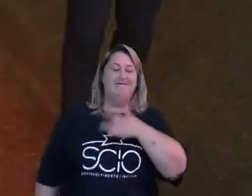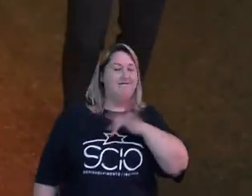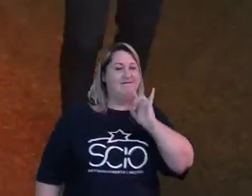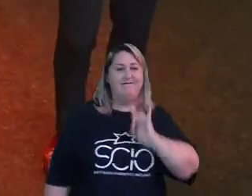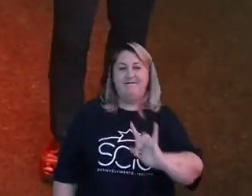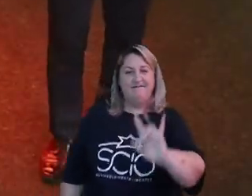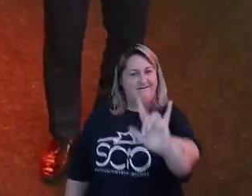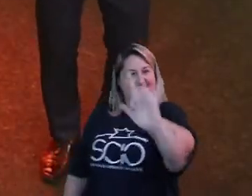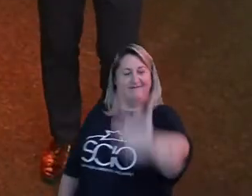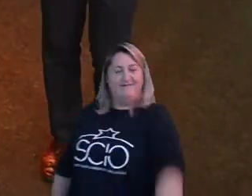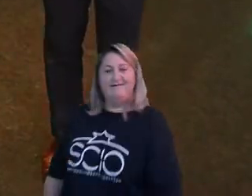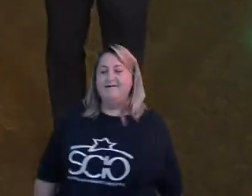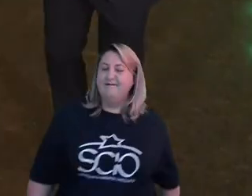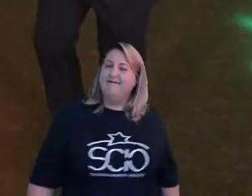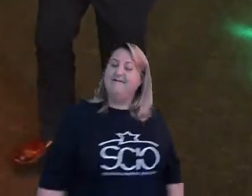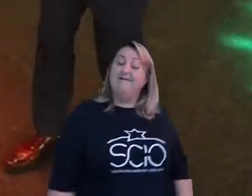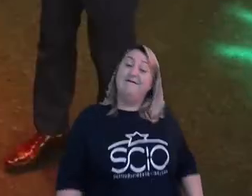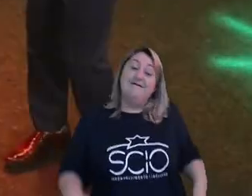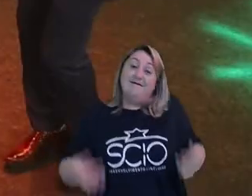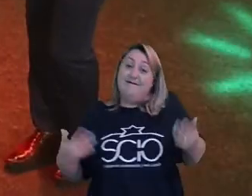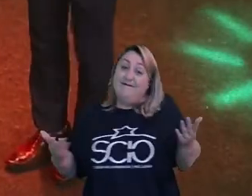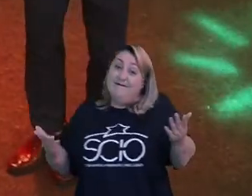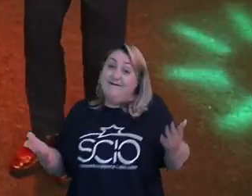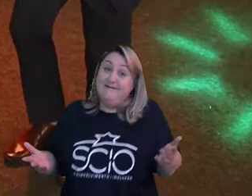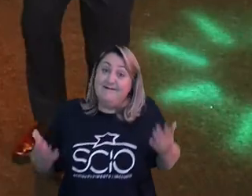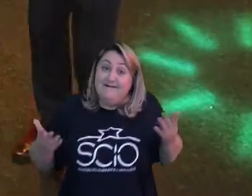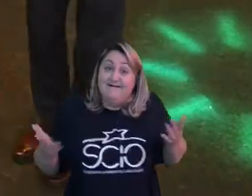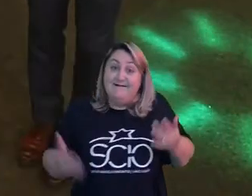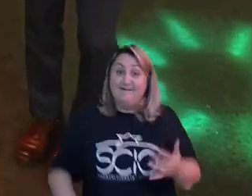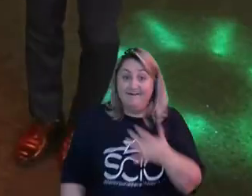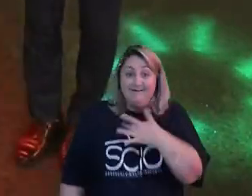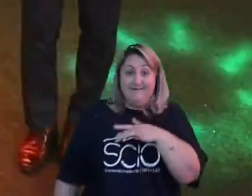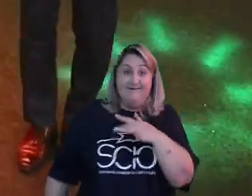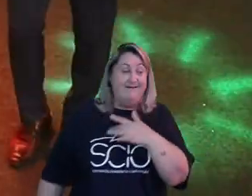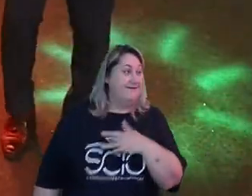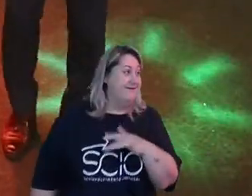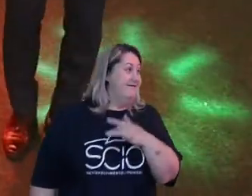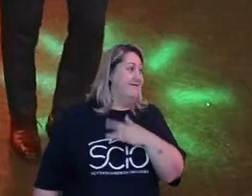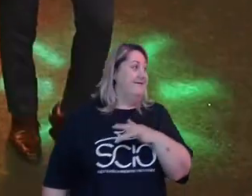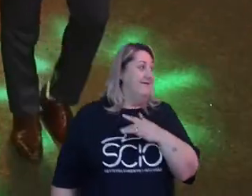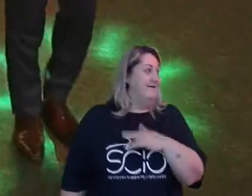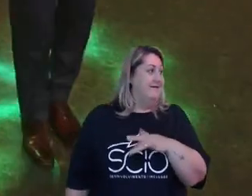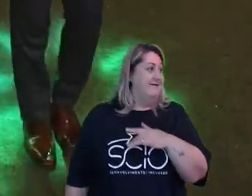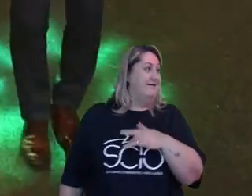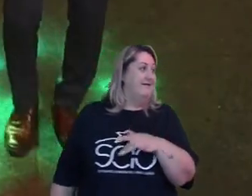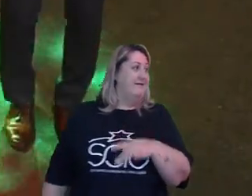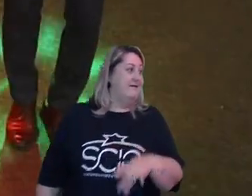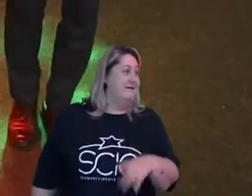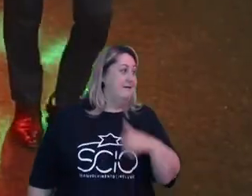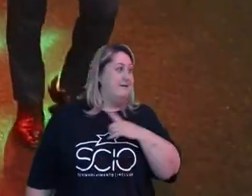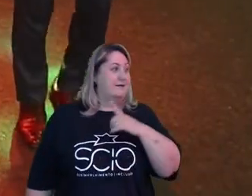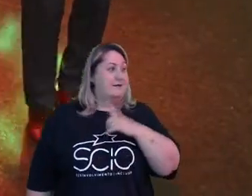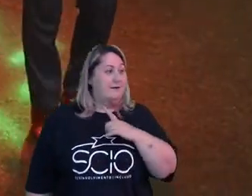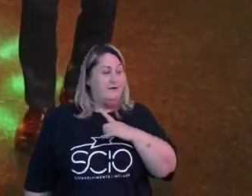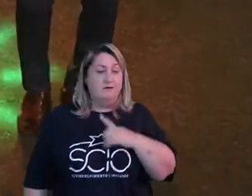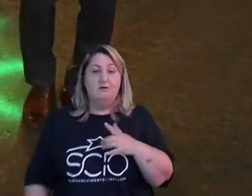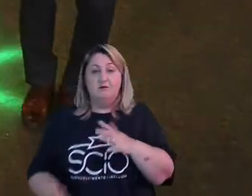que pena, amor. Que pena. Agora eu quero mostrar o Ângelo com sambinha no pé,